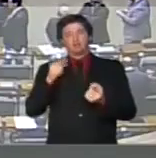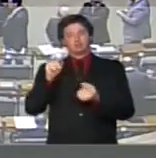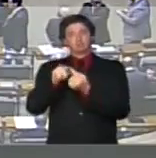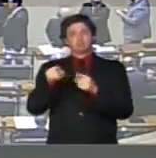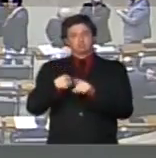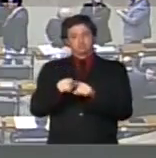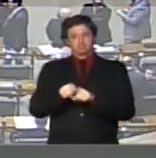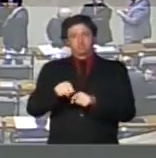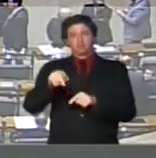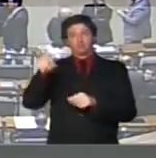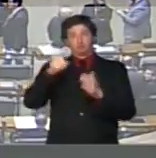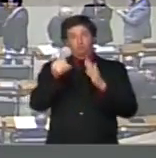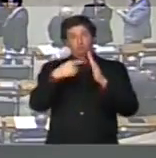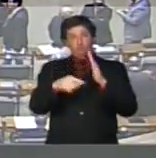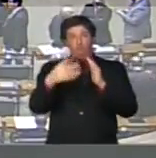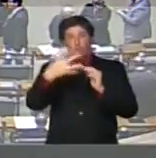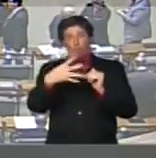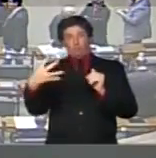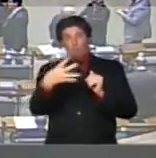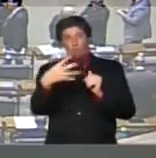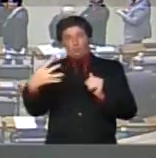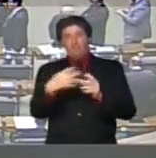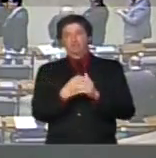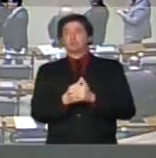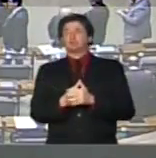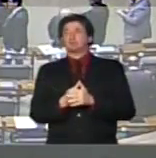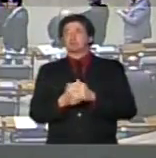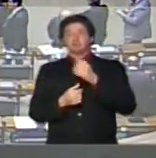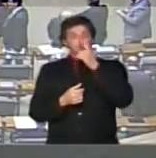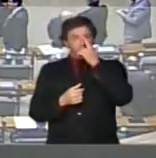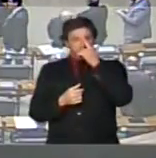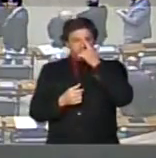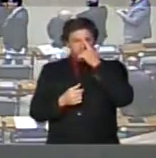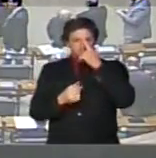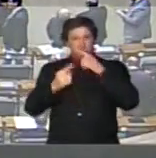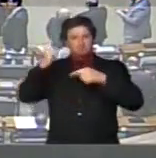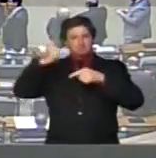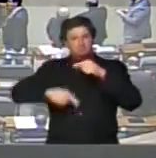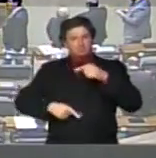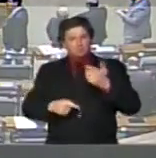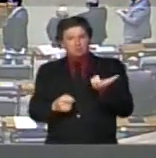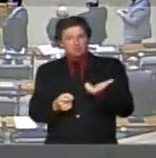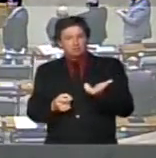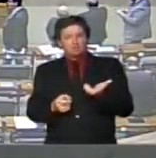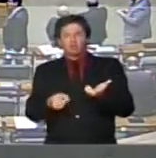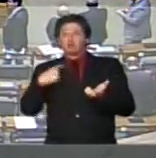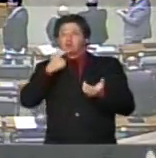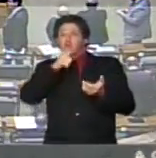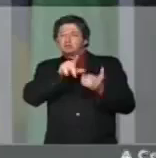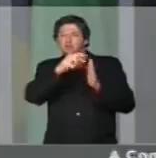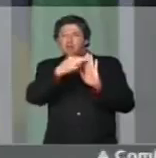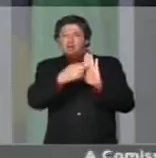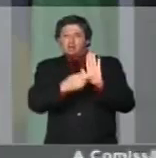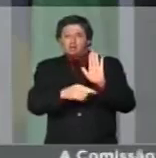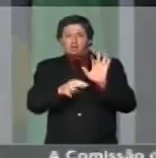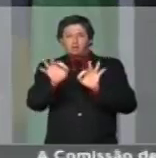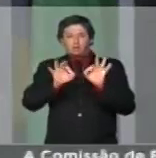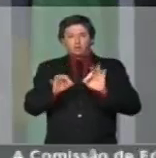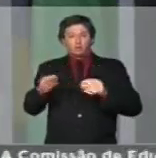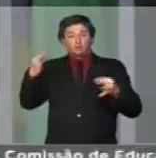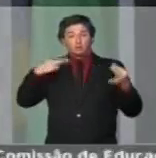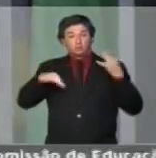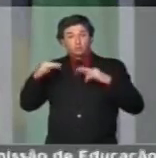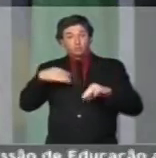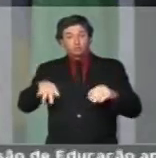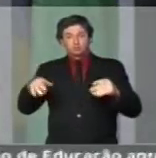a esse veto 44, veto que impede que nós possamos regulamentar o